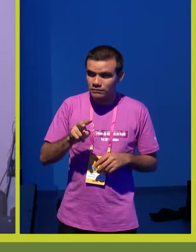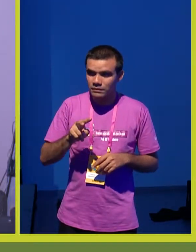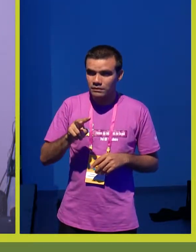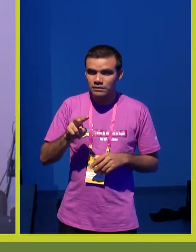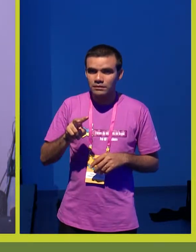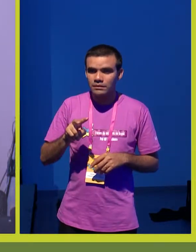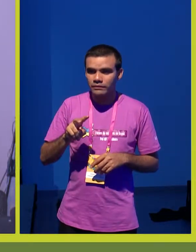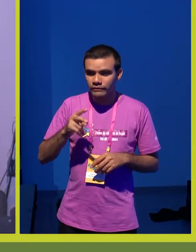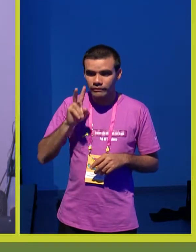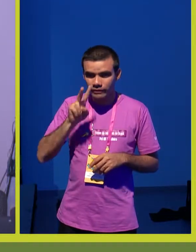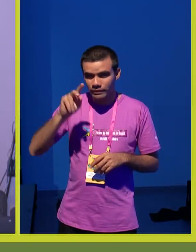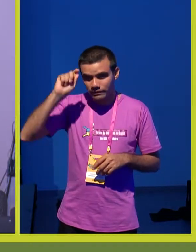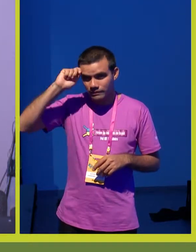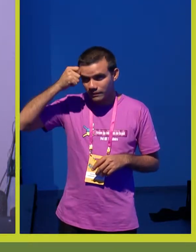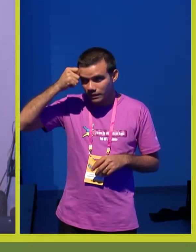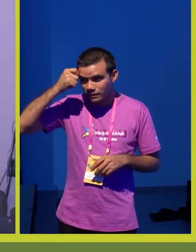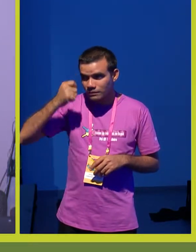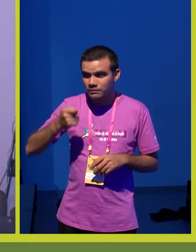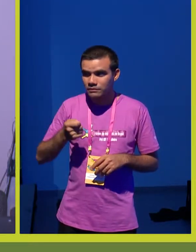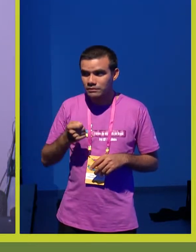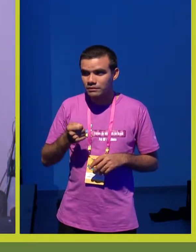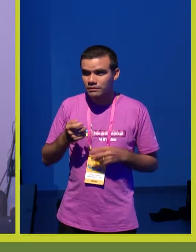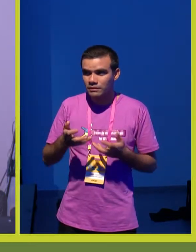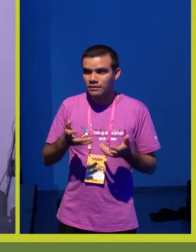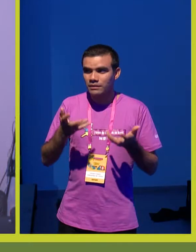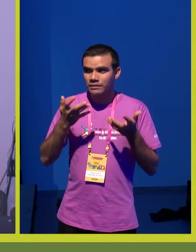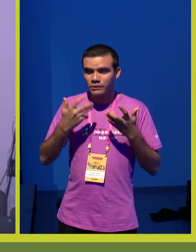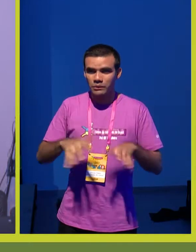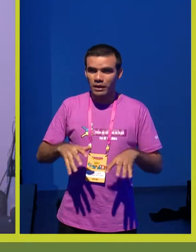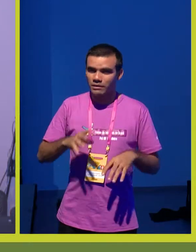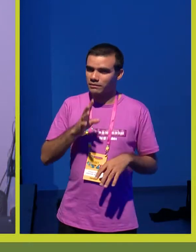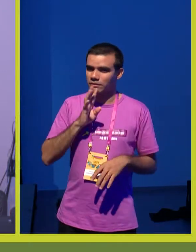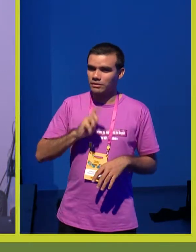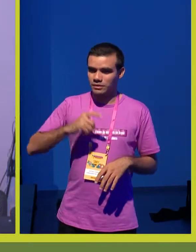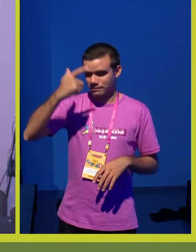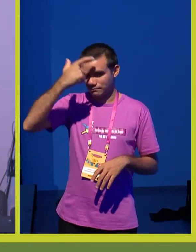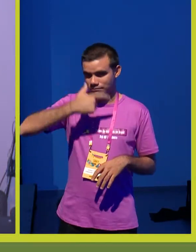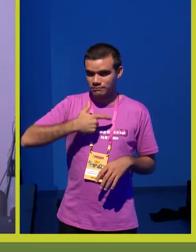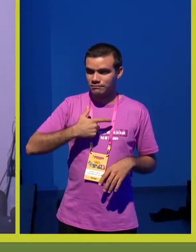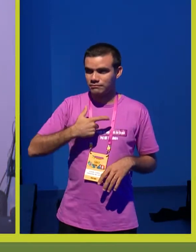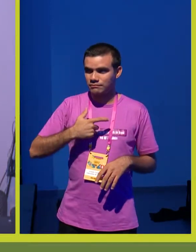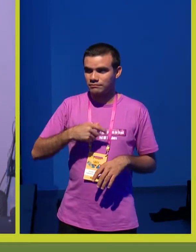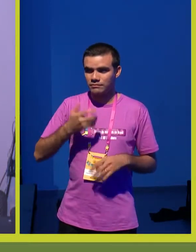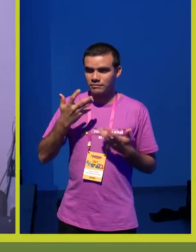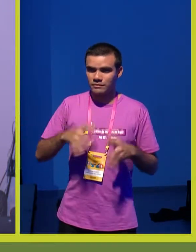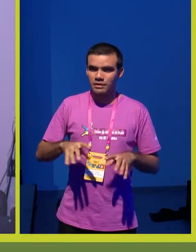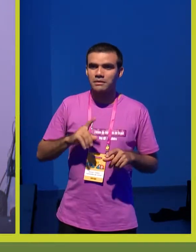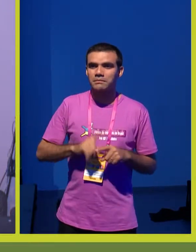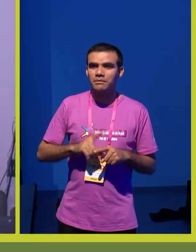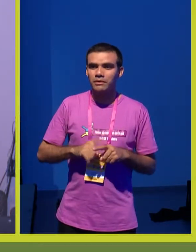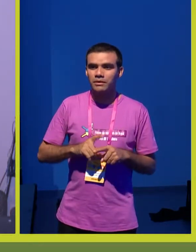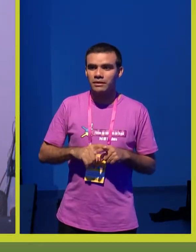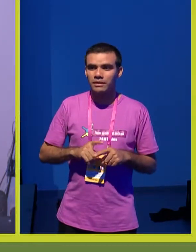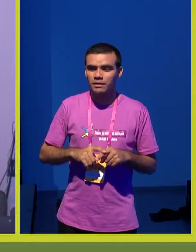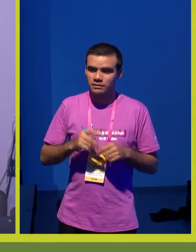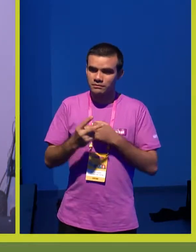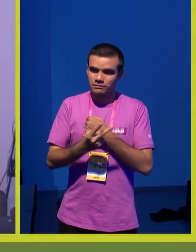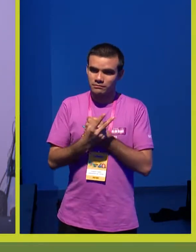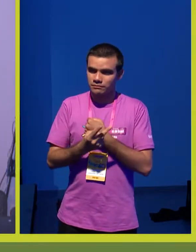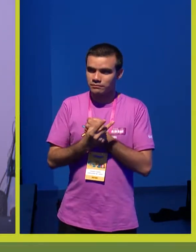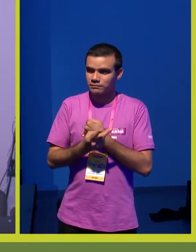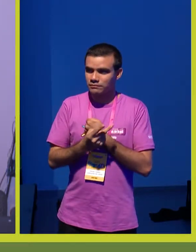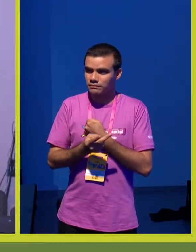muitos negros falaram que preferiam assim que não conseguissem ser reconhecidos que acaba sendo uma forma interessante de proteção também